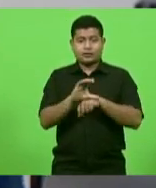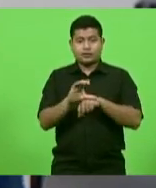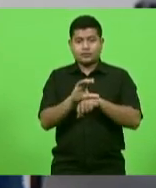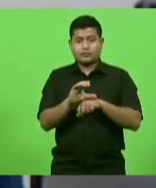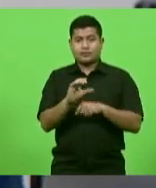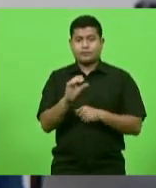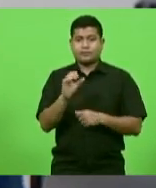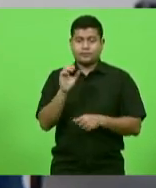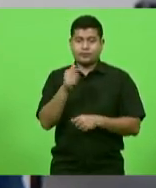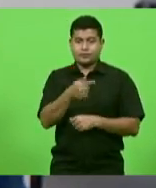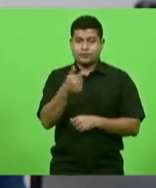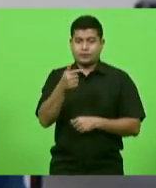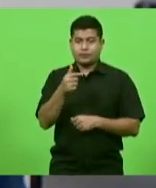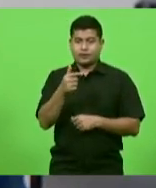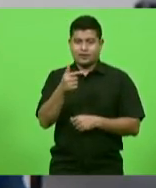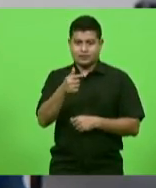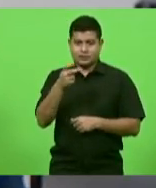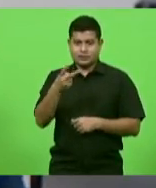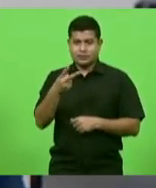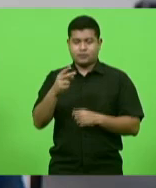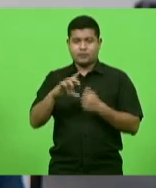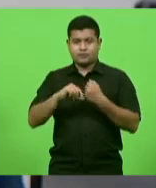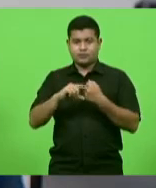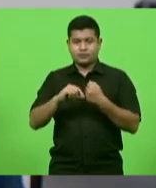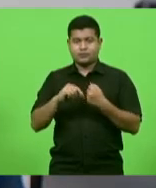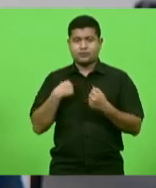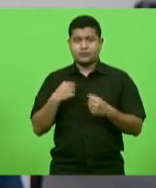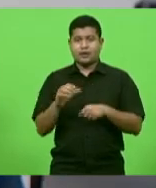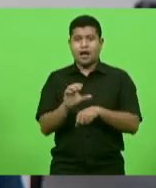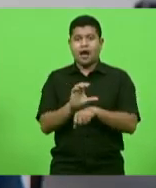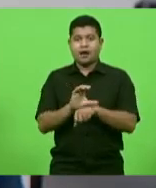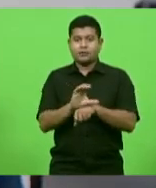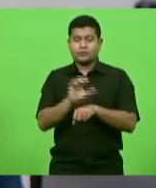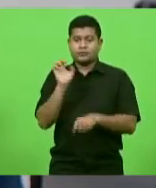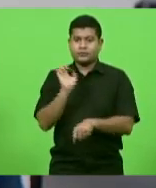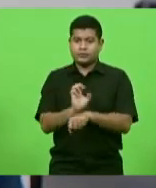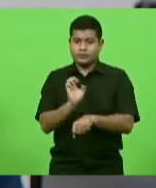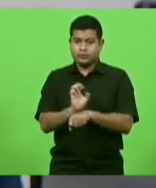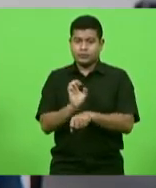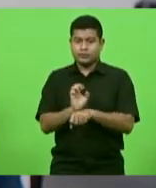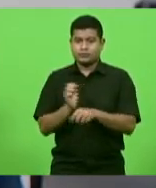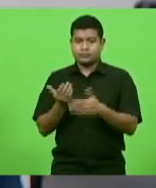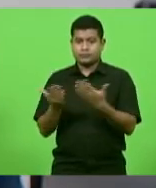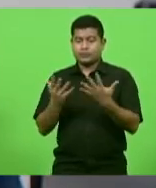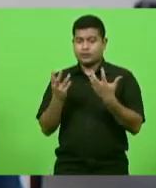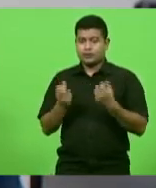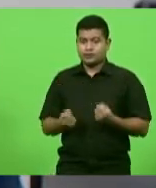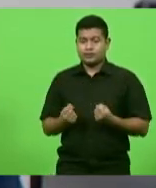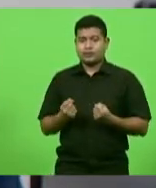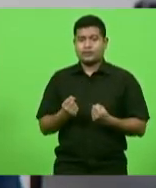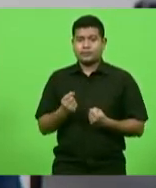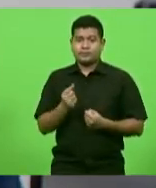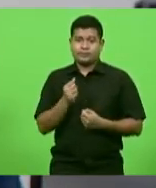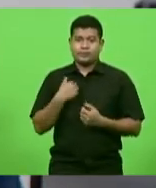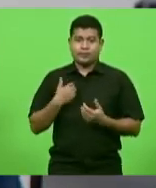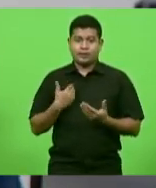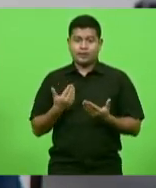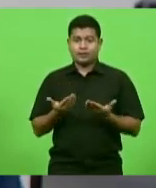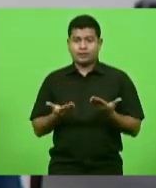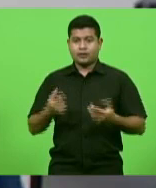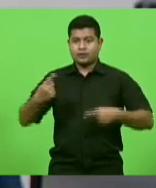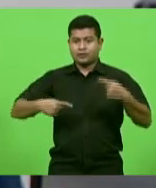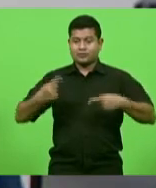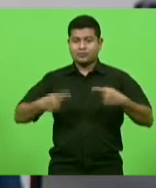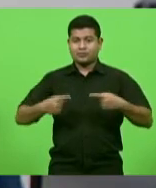72 da carta estadual a exigência assume especial relevo quando considerado que a mera admissão da educação pública